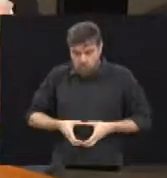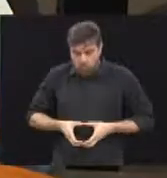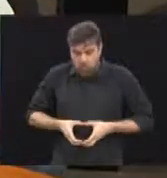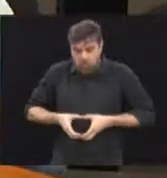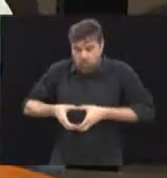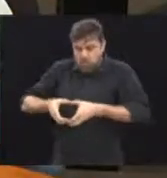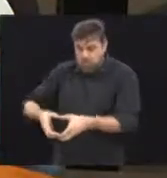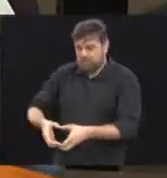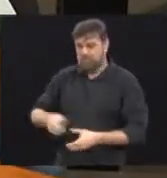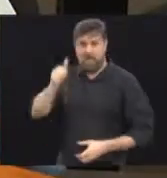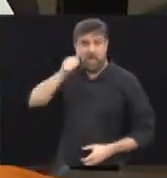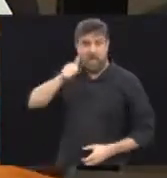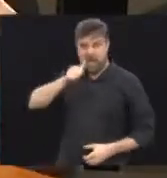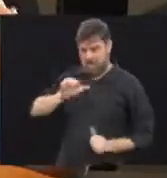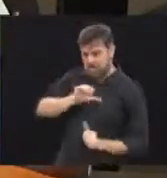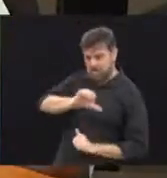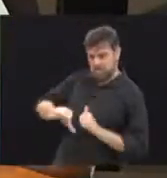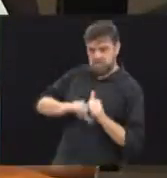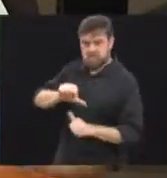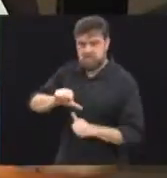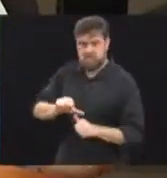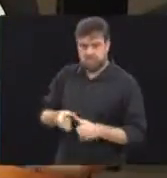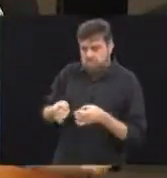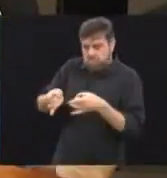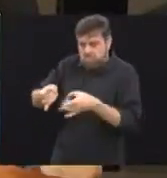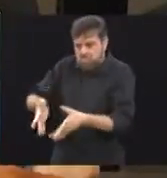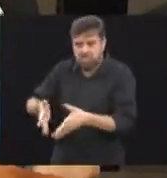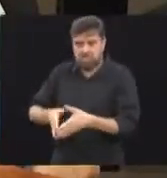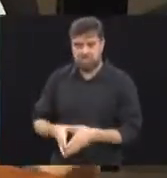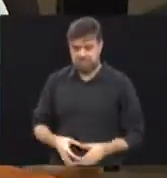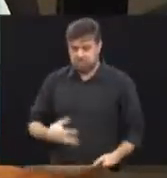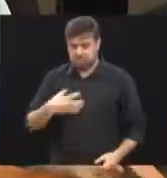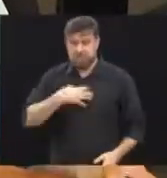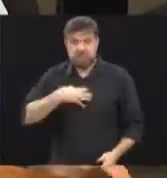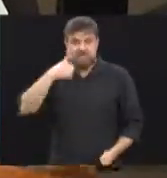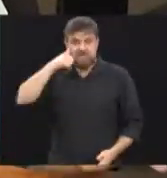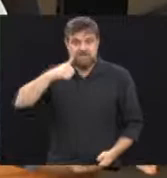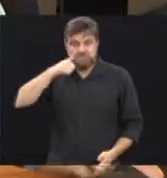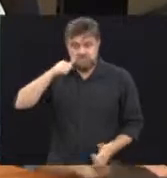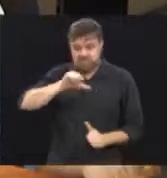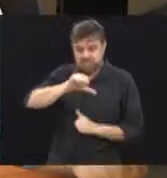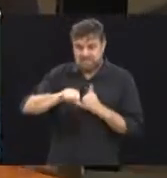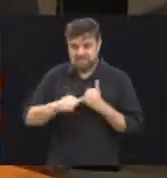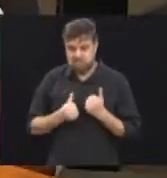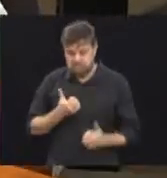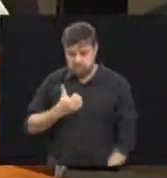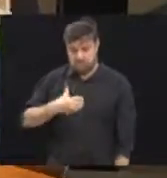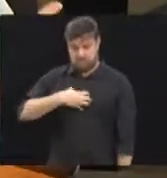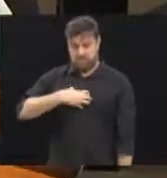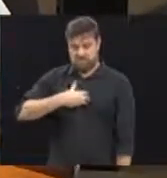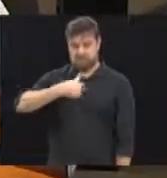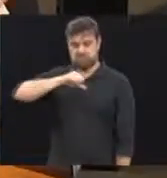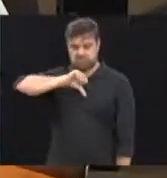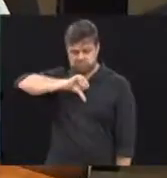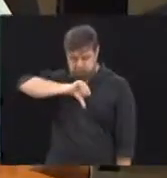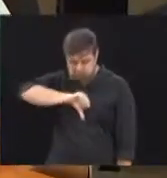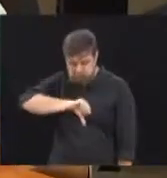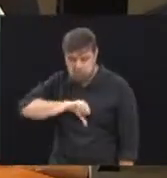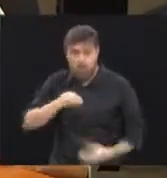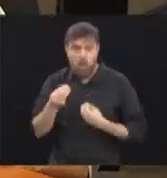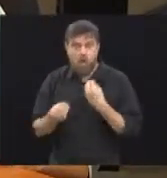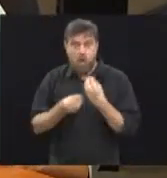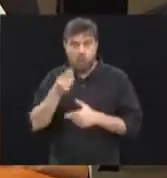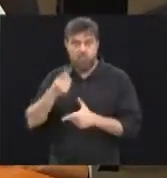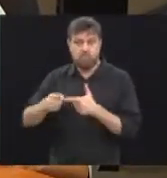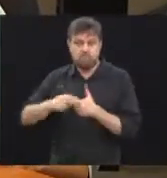era mais mulher, não era? Não perde um pouco a feminilidade, a autoestima. E como é que faz para resolver esse tipo